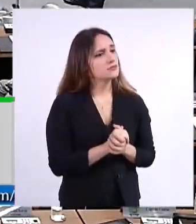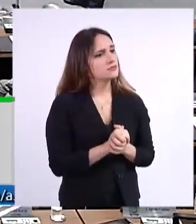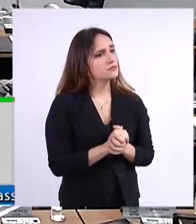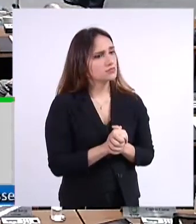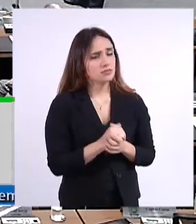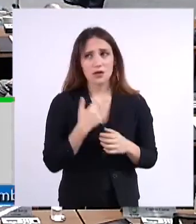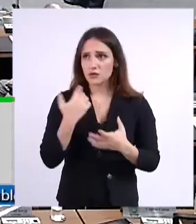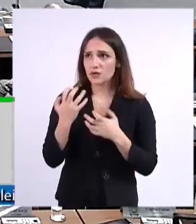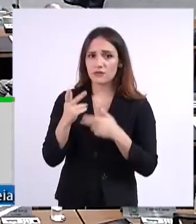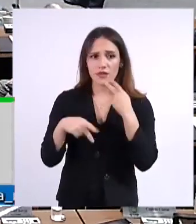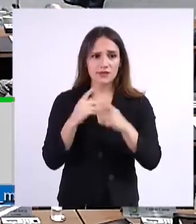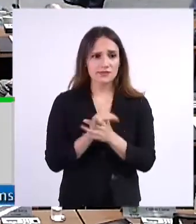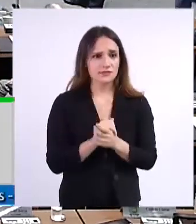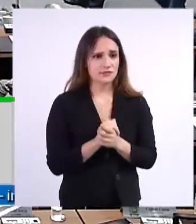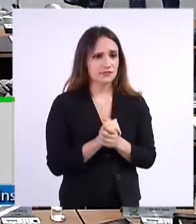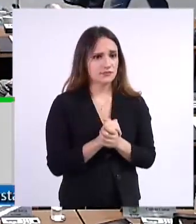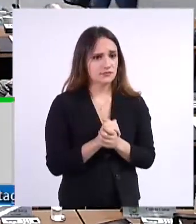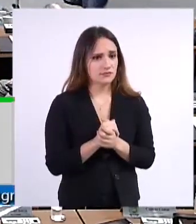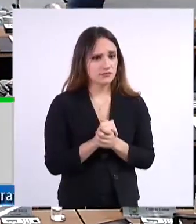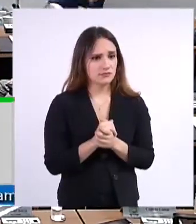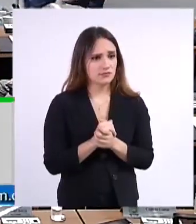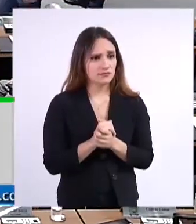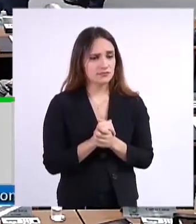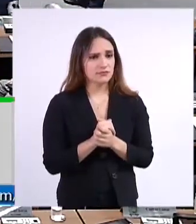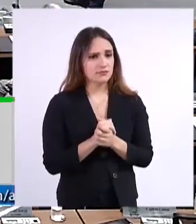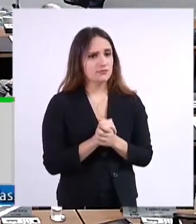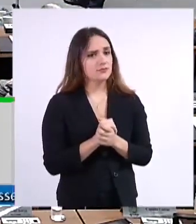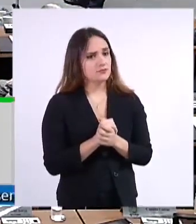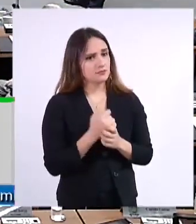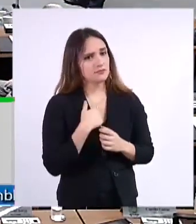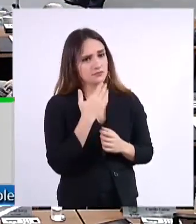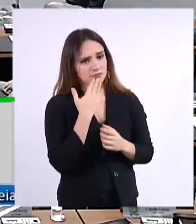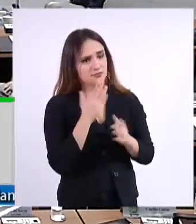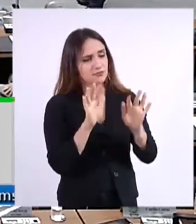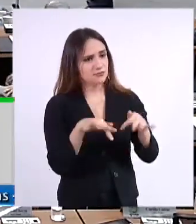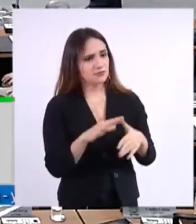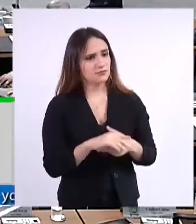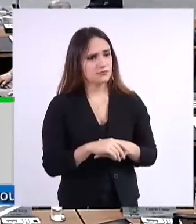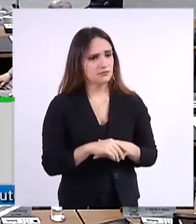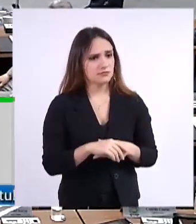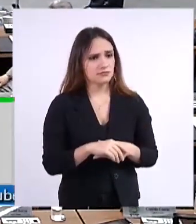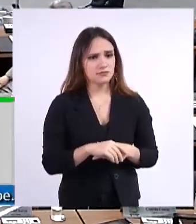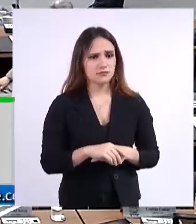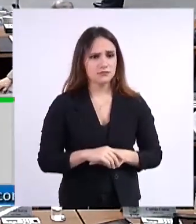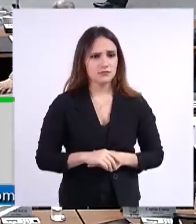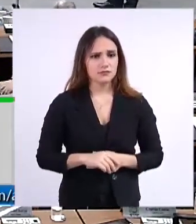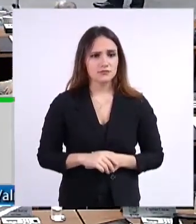falar também. Então o senhor se inscreve e vem falar. Vou pedir para que Vossa Excelência obrigado, obedeça o regimento. Não, deputado.